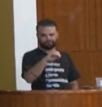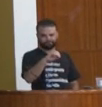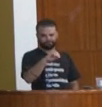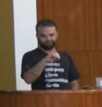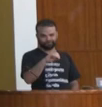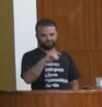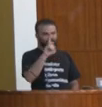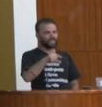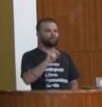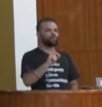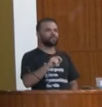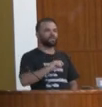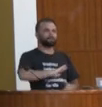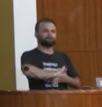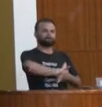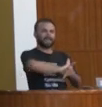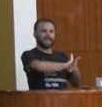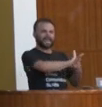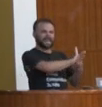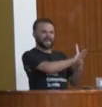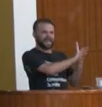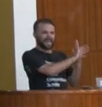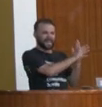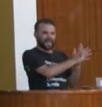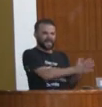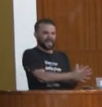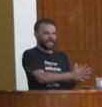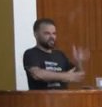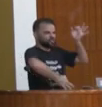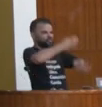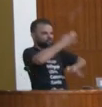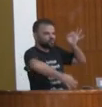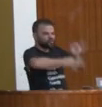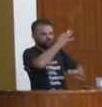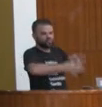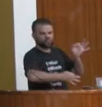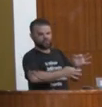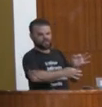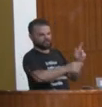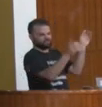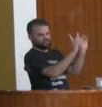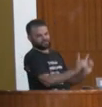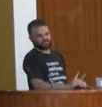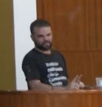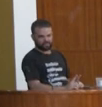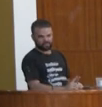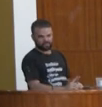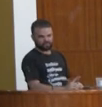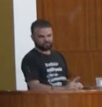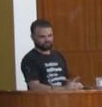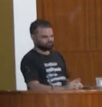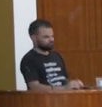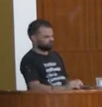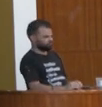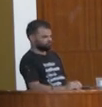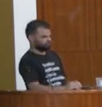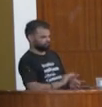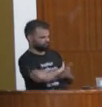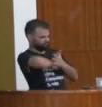é aquele preconceito que julga o potencial da pessoa com deficiência pela sua